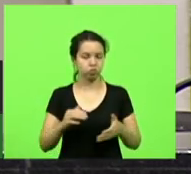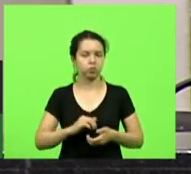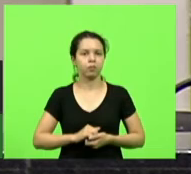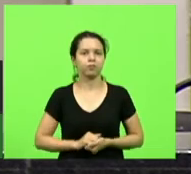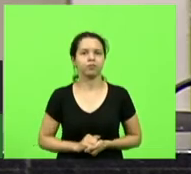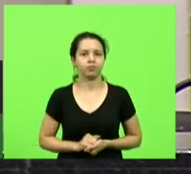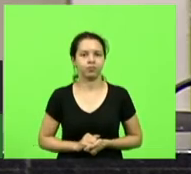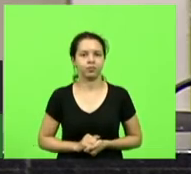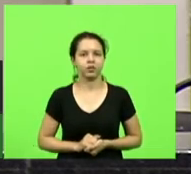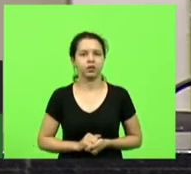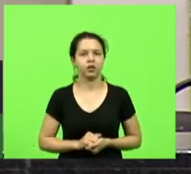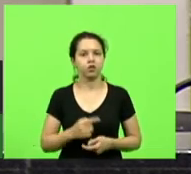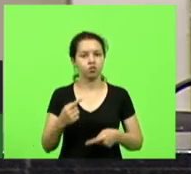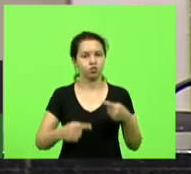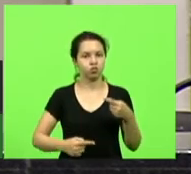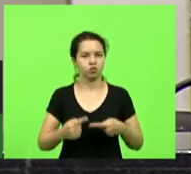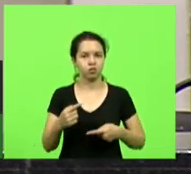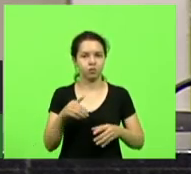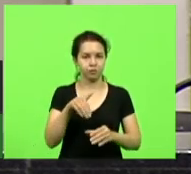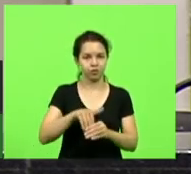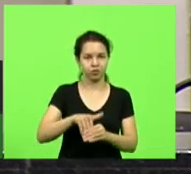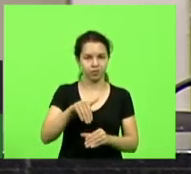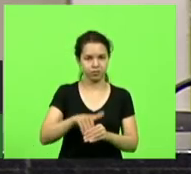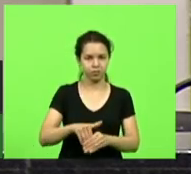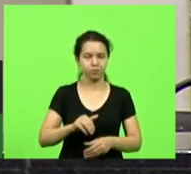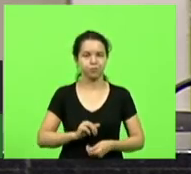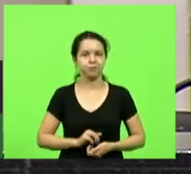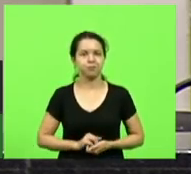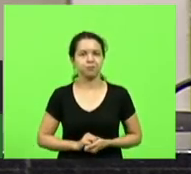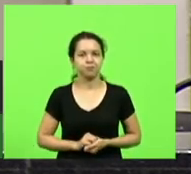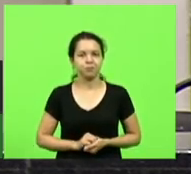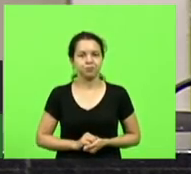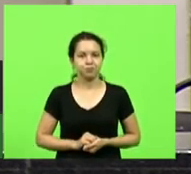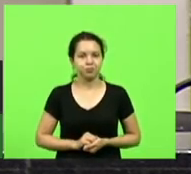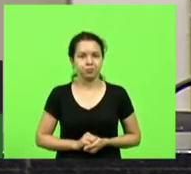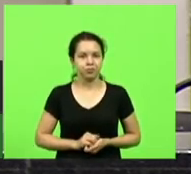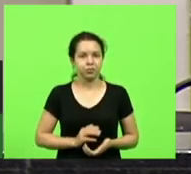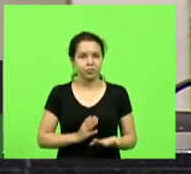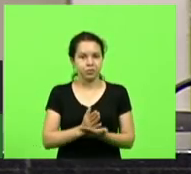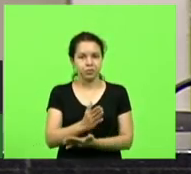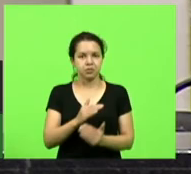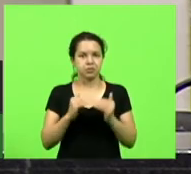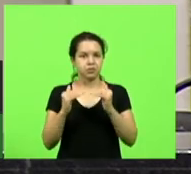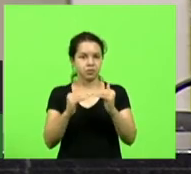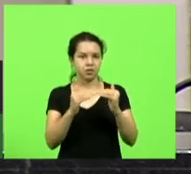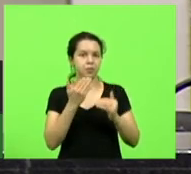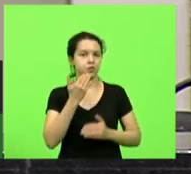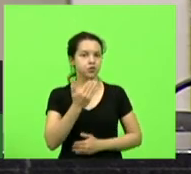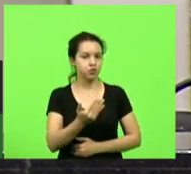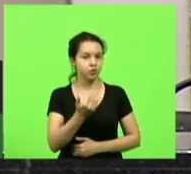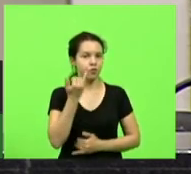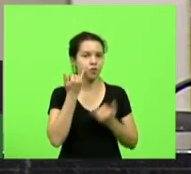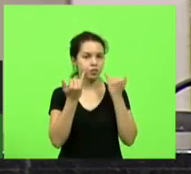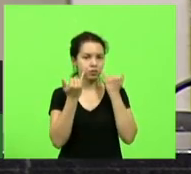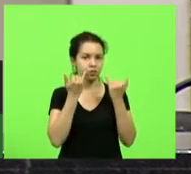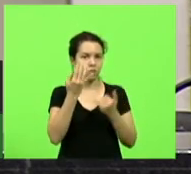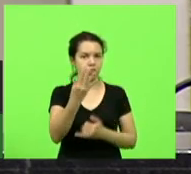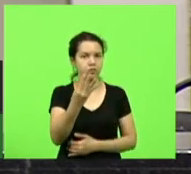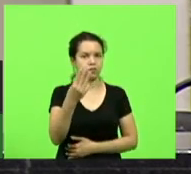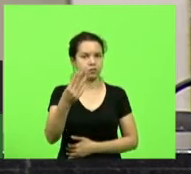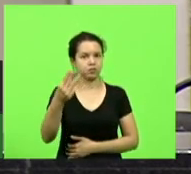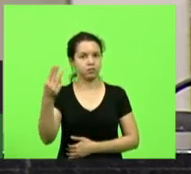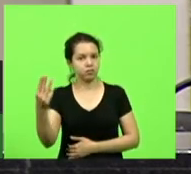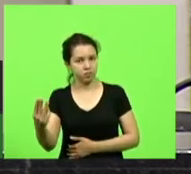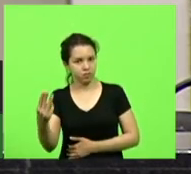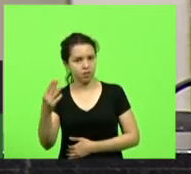quem queira discutir, em votação. Deputados que aprovam, permaneçam como se encontram. Aprovado por unanimidade. Pedido de informação 433, autor deputado